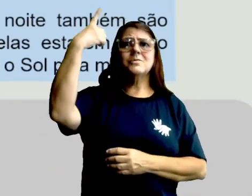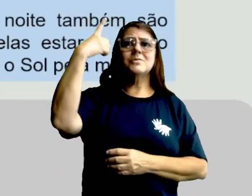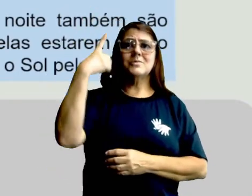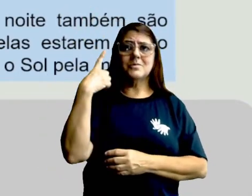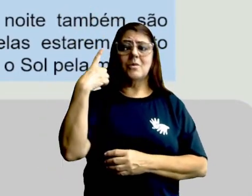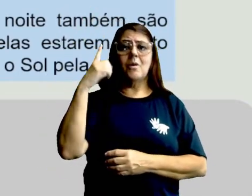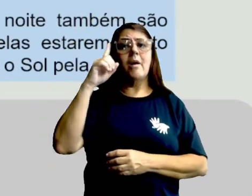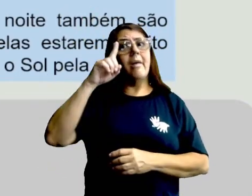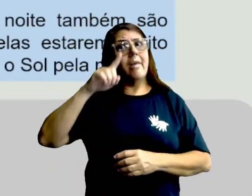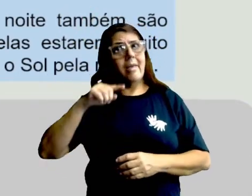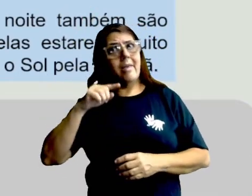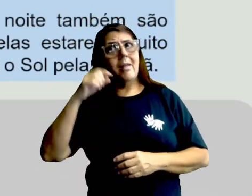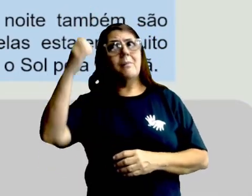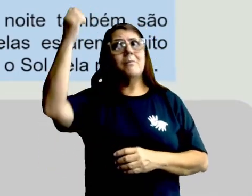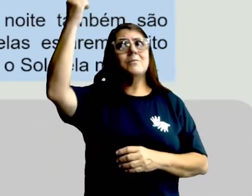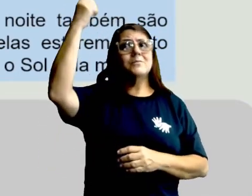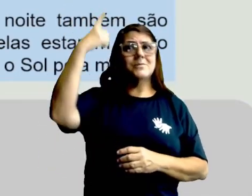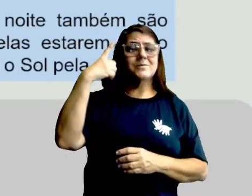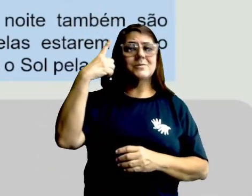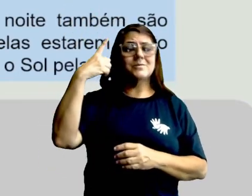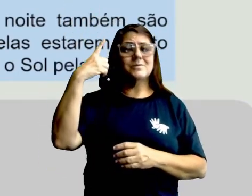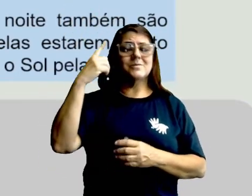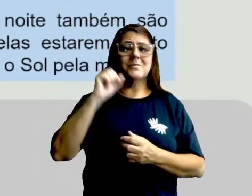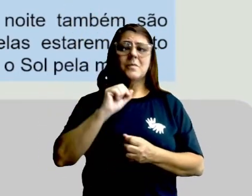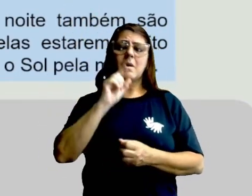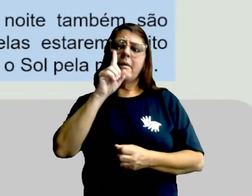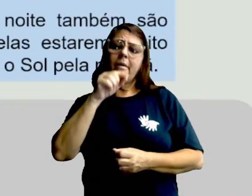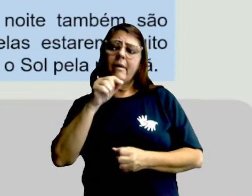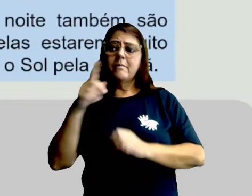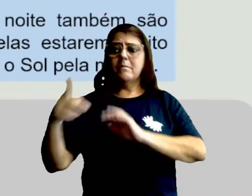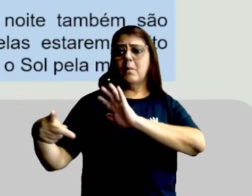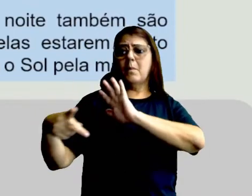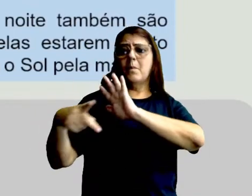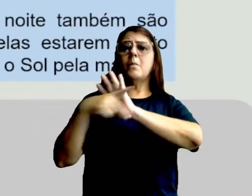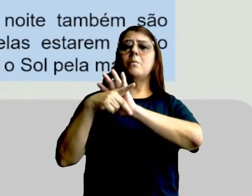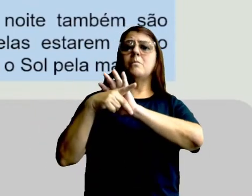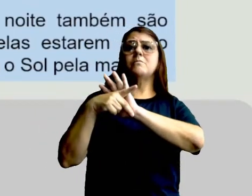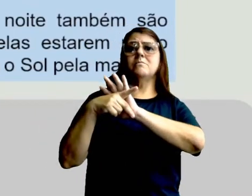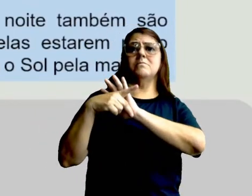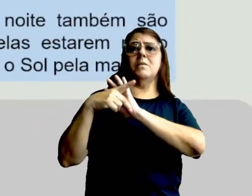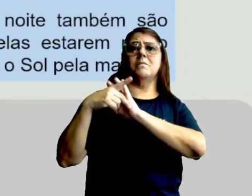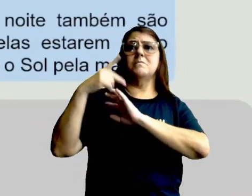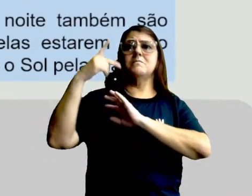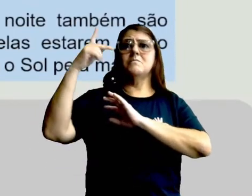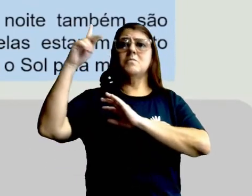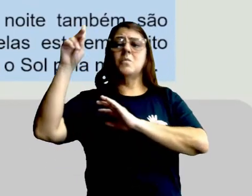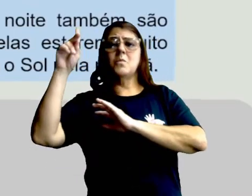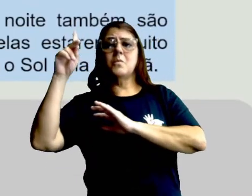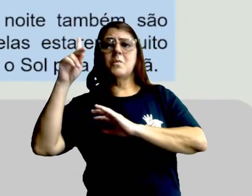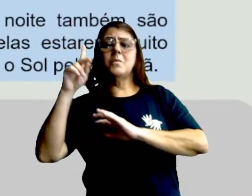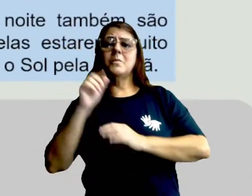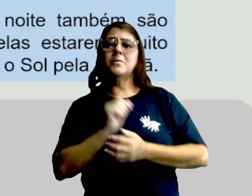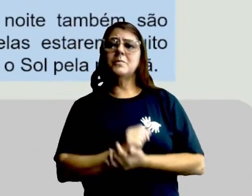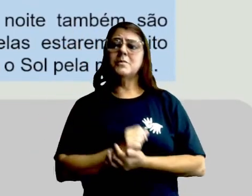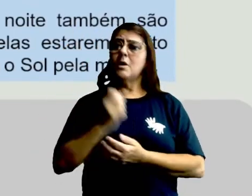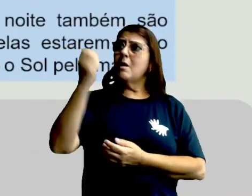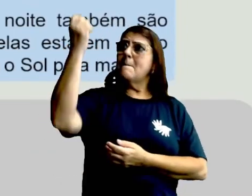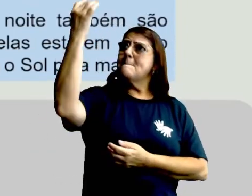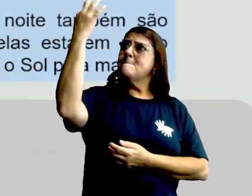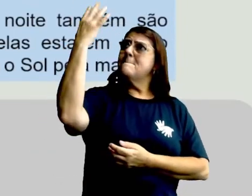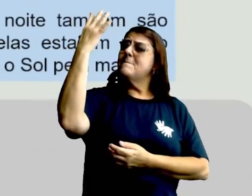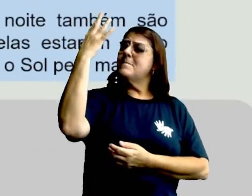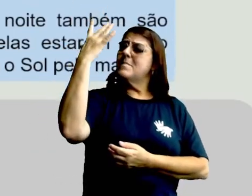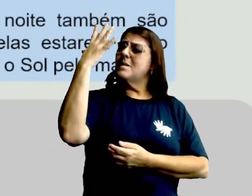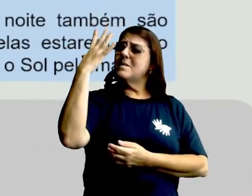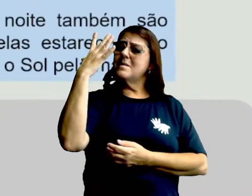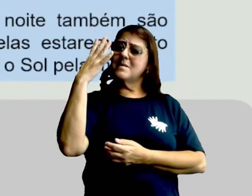um astro luminoso. Astros luminosos são corpos celestes que produzem e